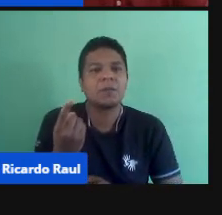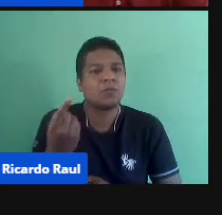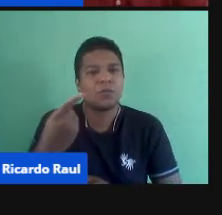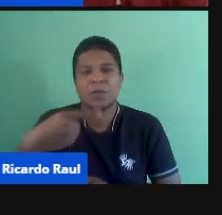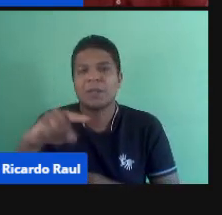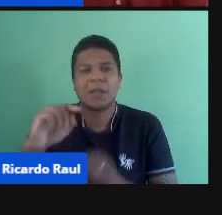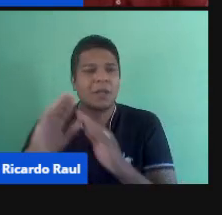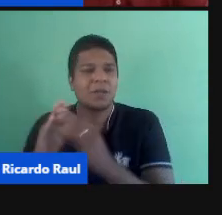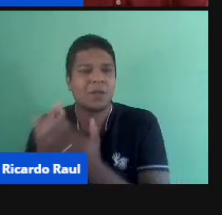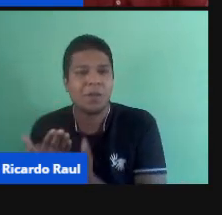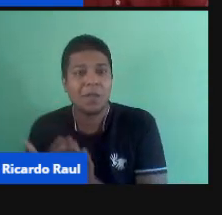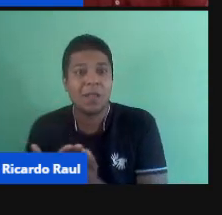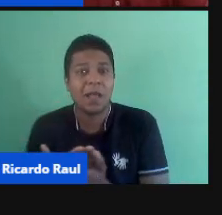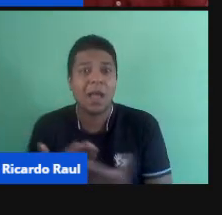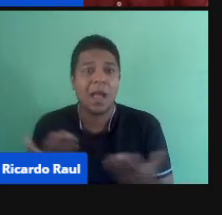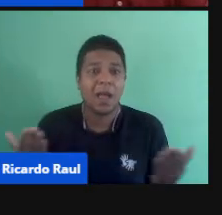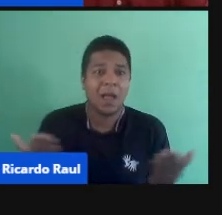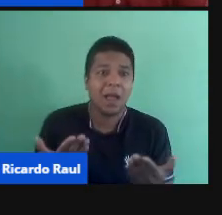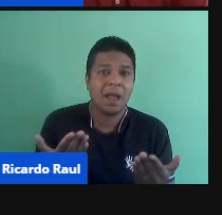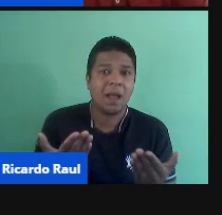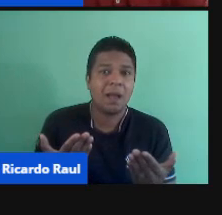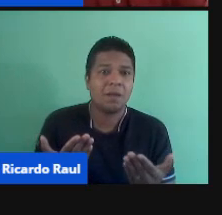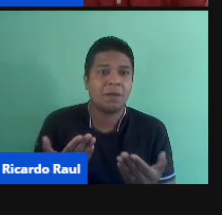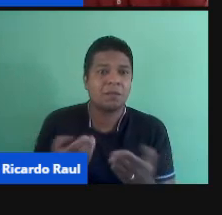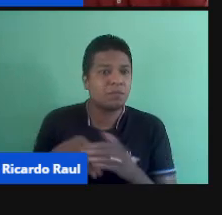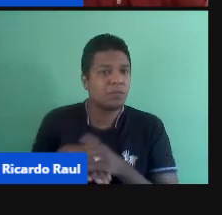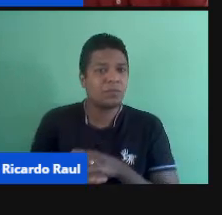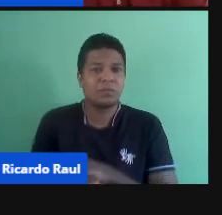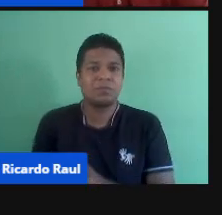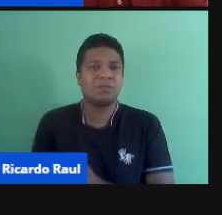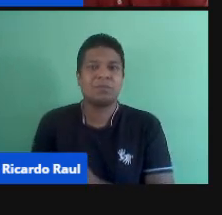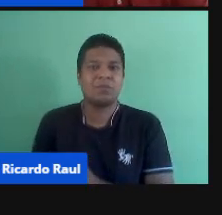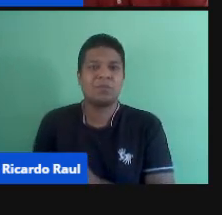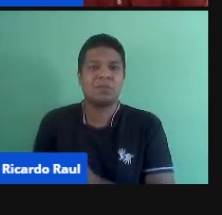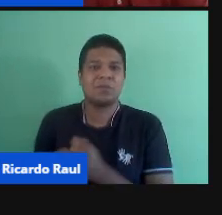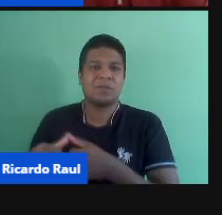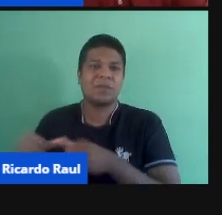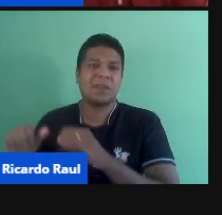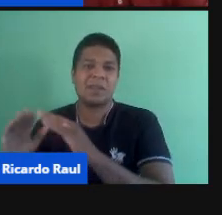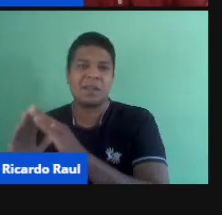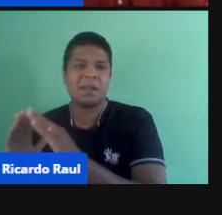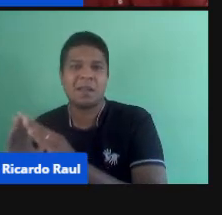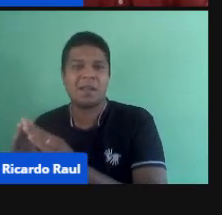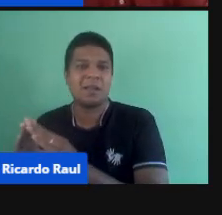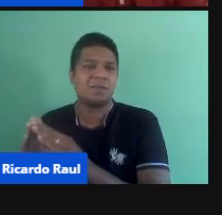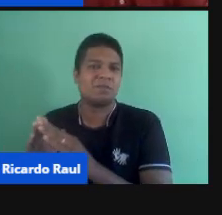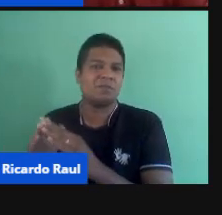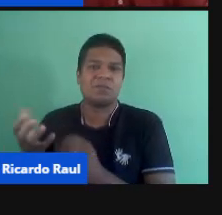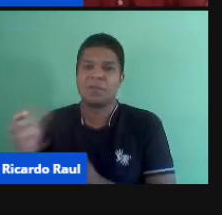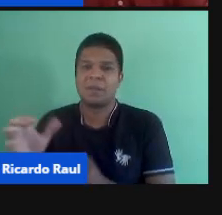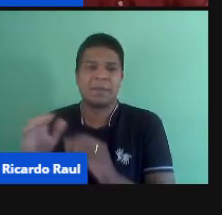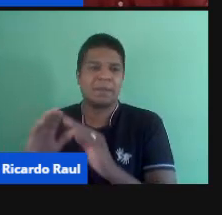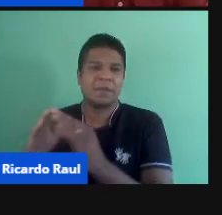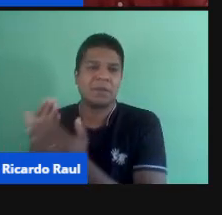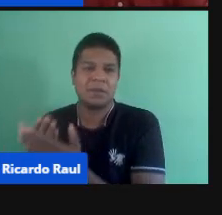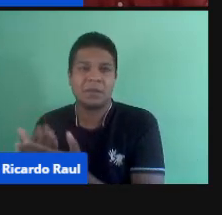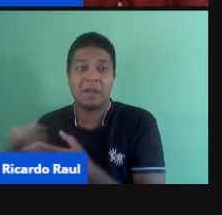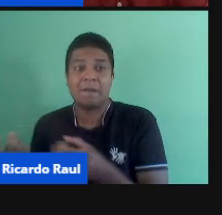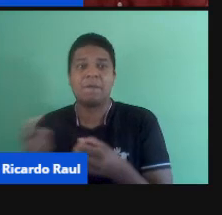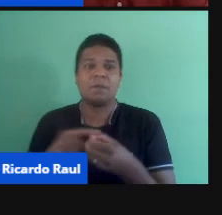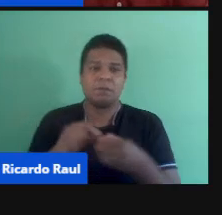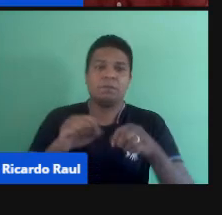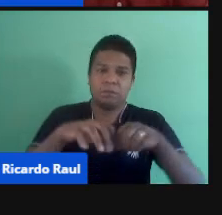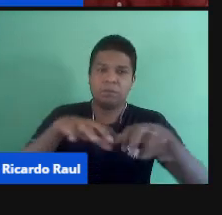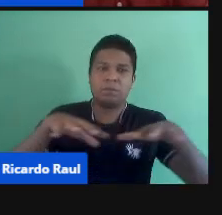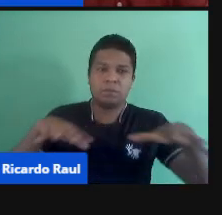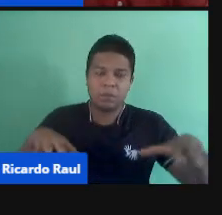agora ele desacostumou a ir na escola. Então, essa volta da pandemia, eu acho que vai ser muito importante e